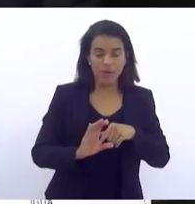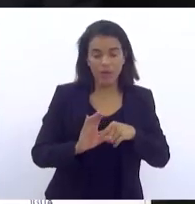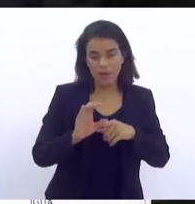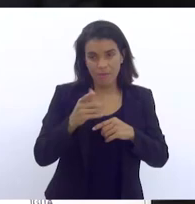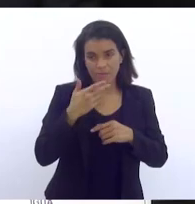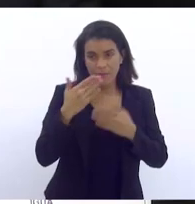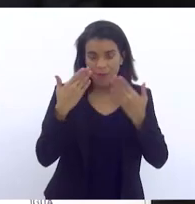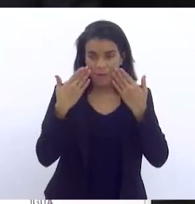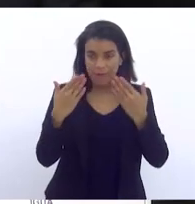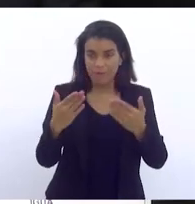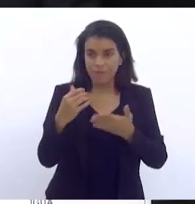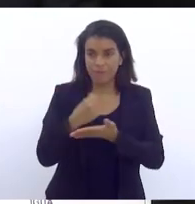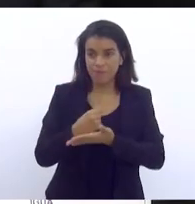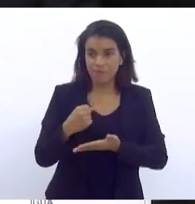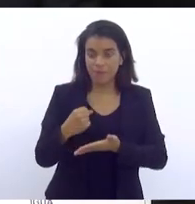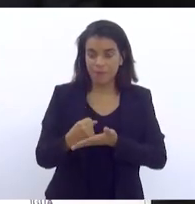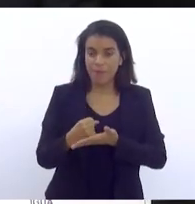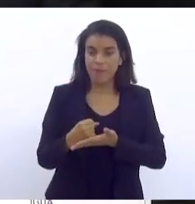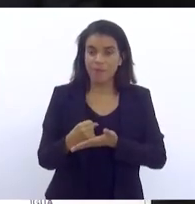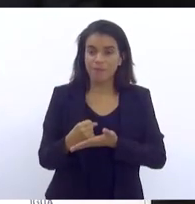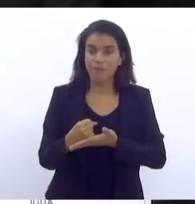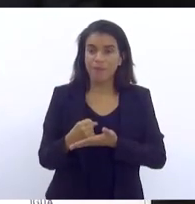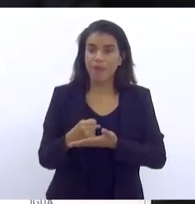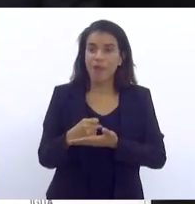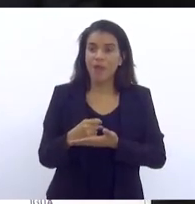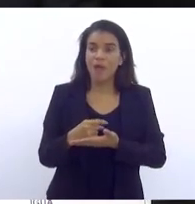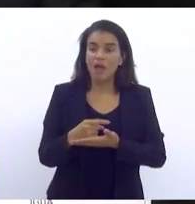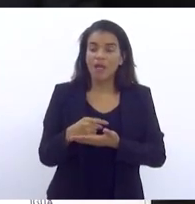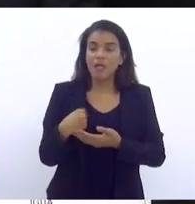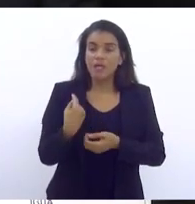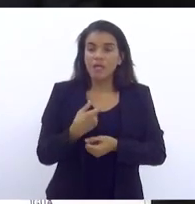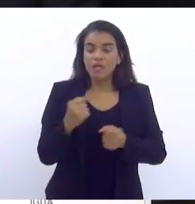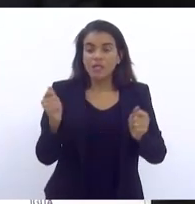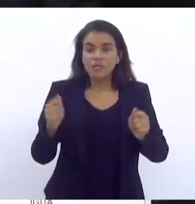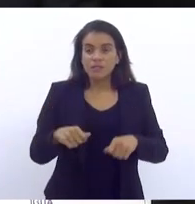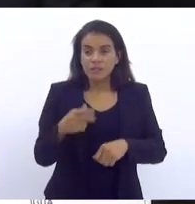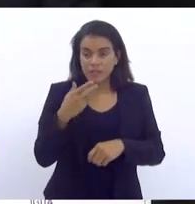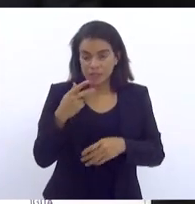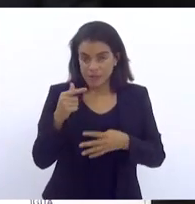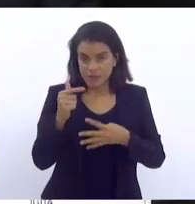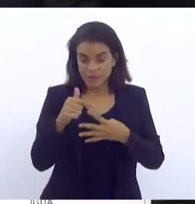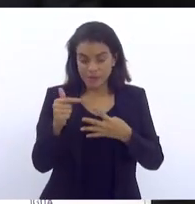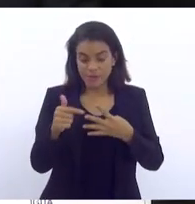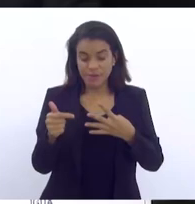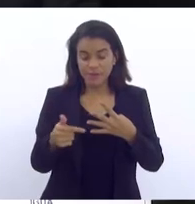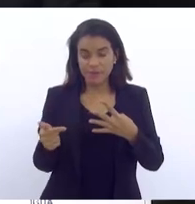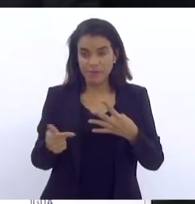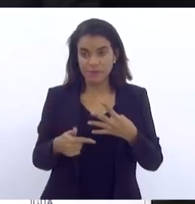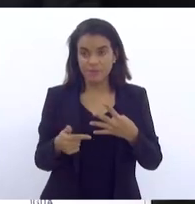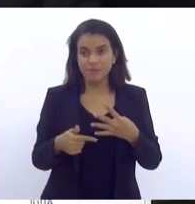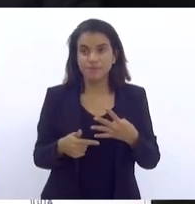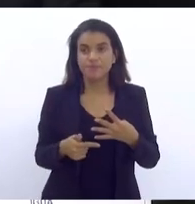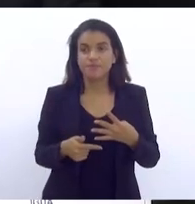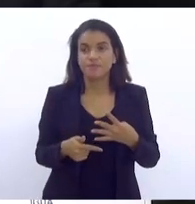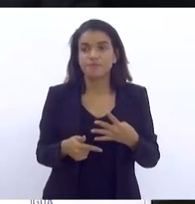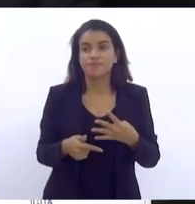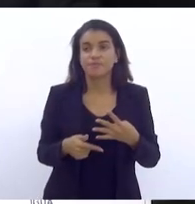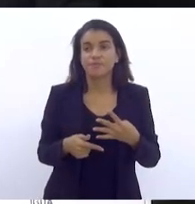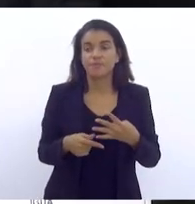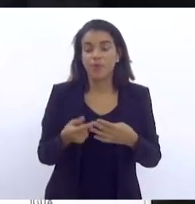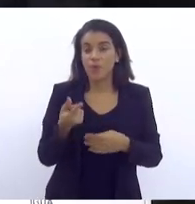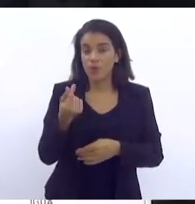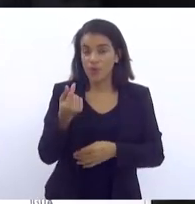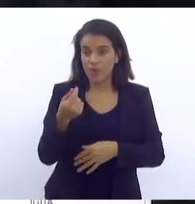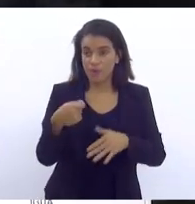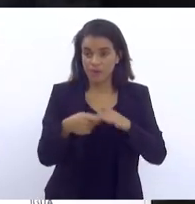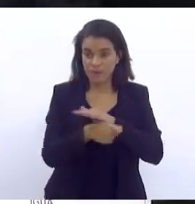no no contrato de concessão a gente pode citar alguns muit mais relevantes dentre os quais eu destaco o investimento